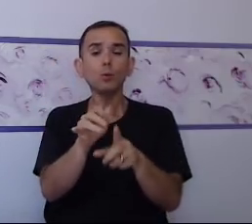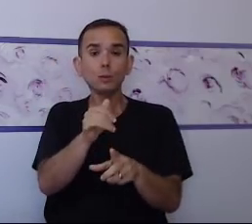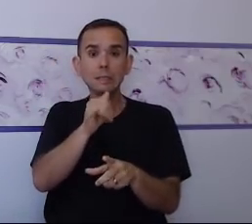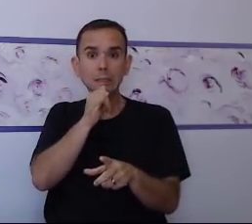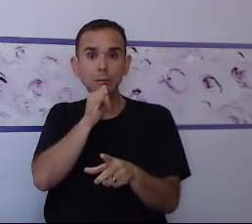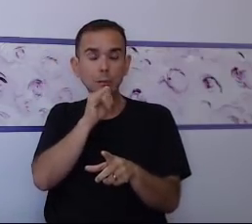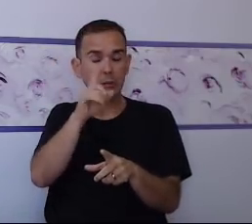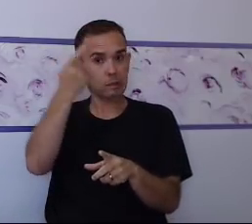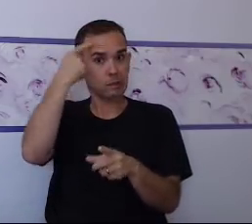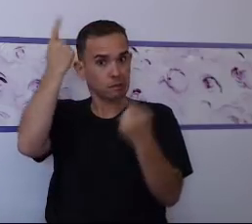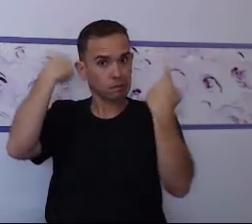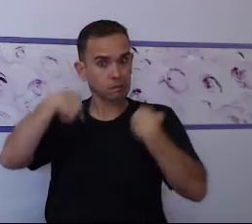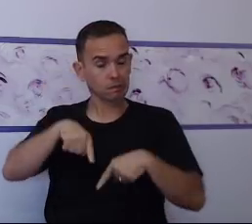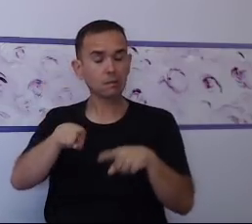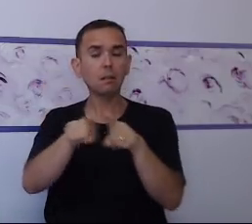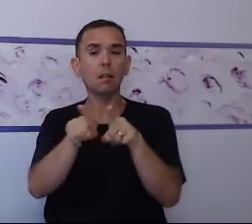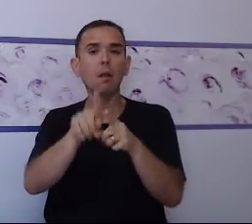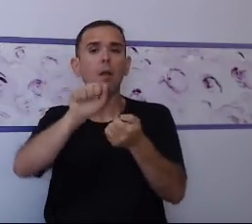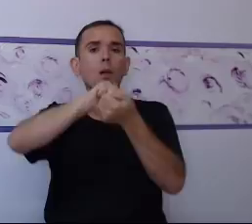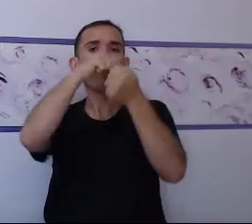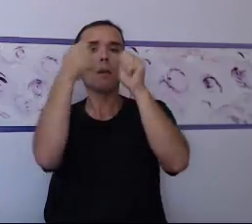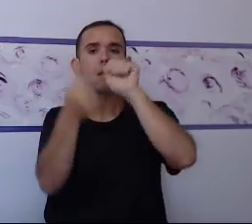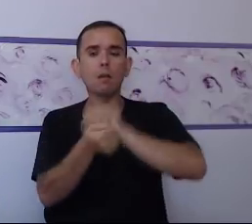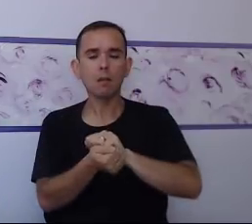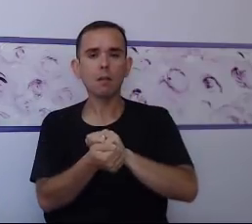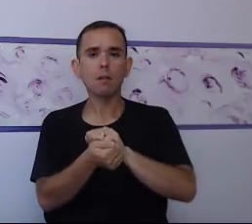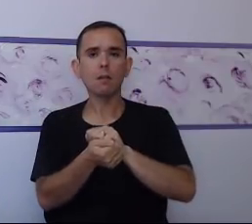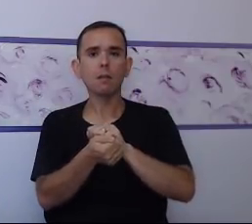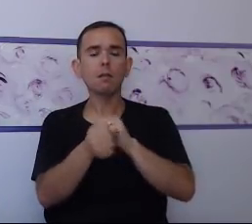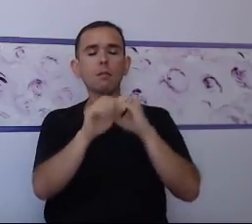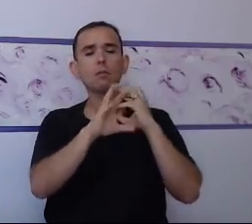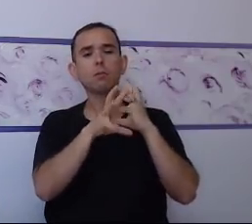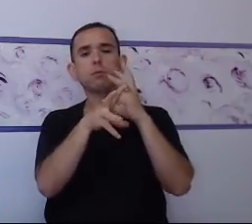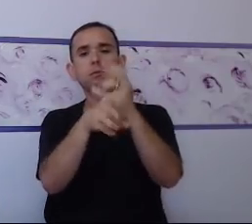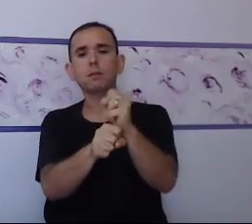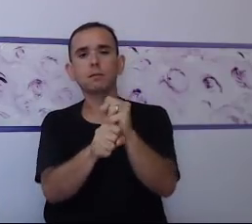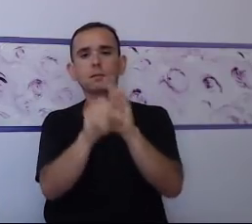paralisia cerebral e as adequações de atividades curriculares.